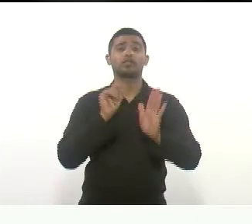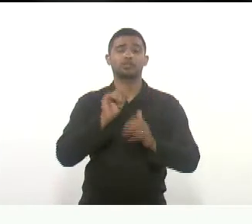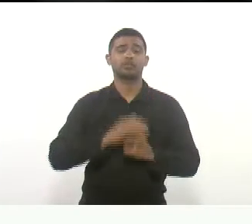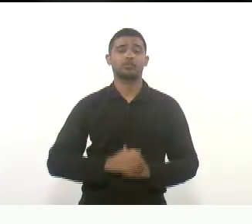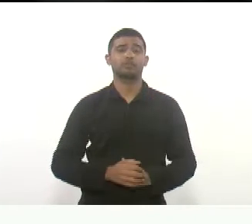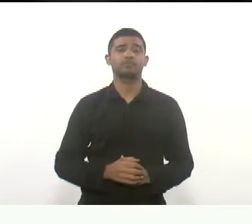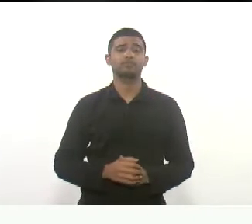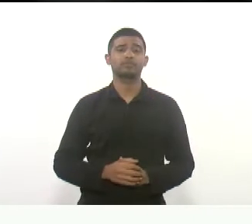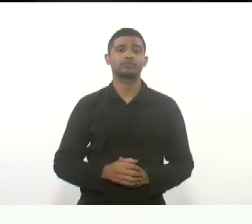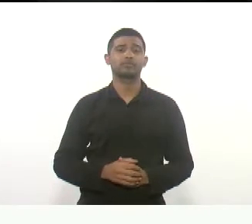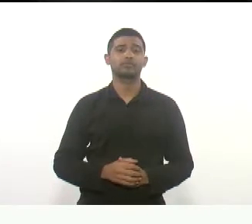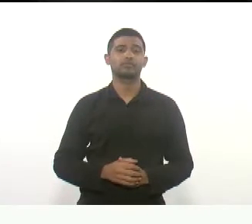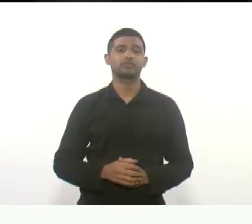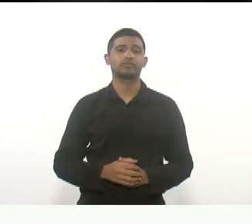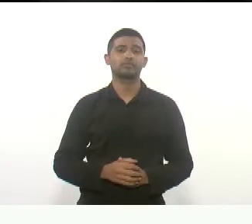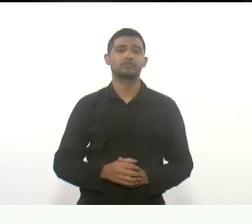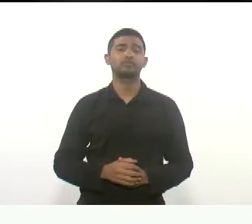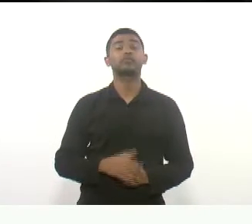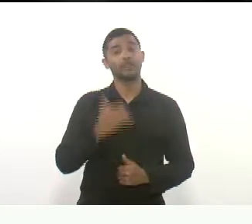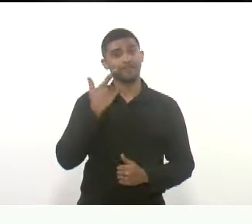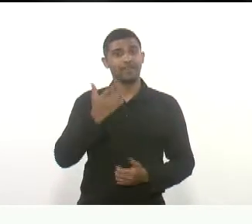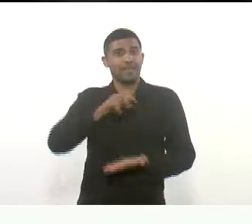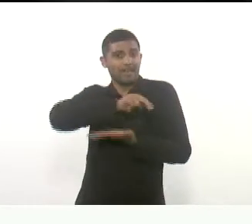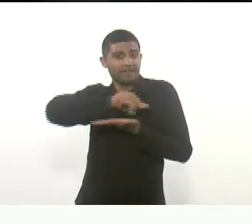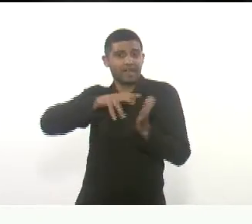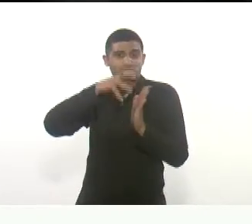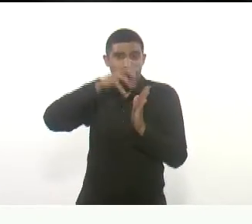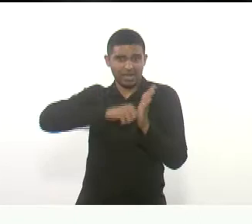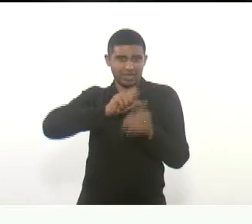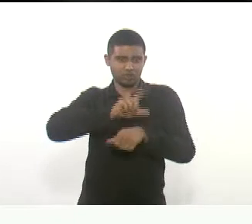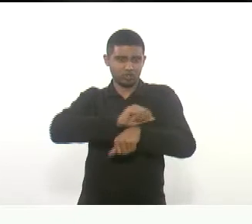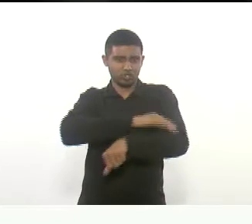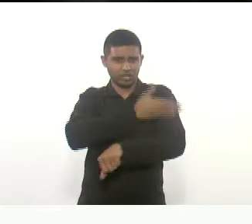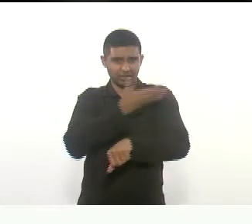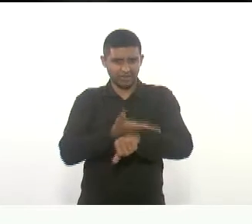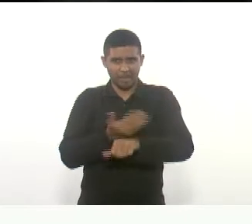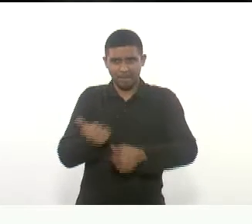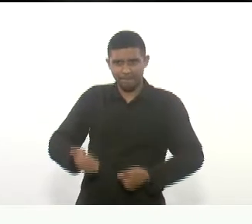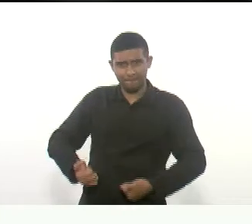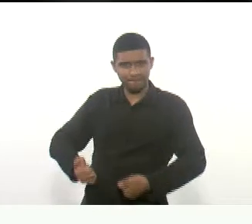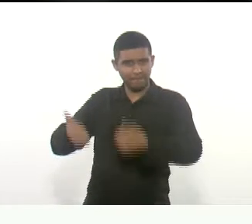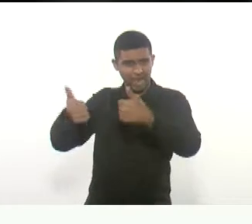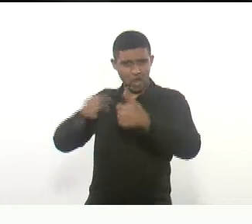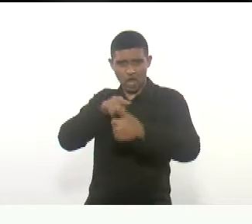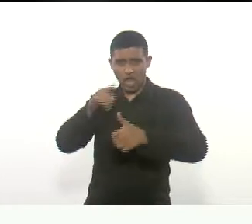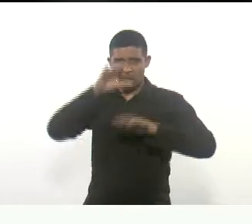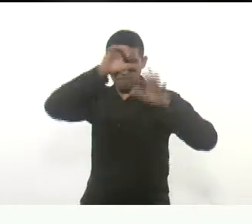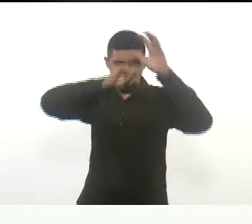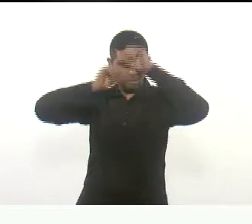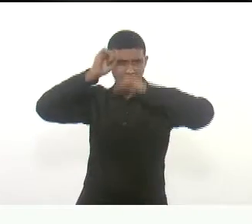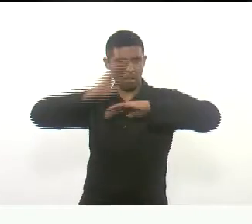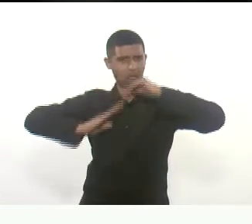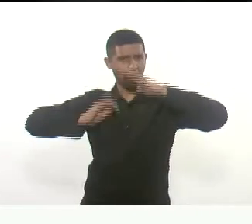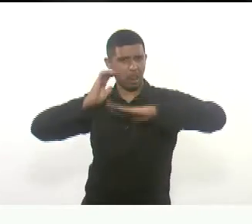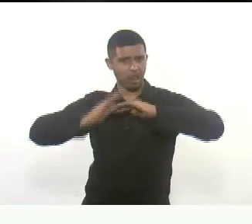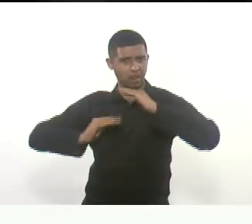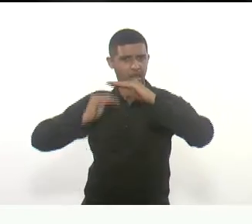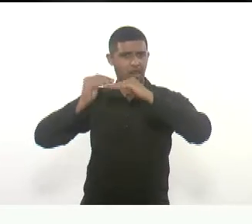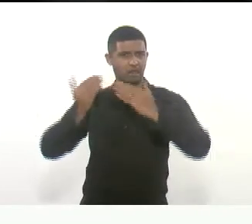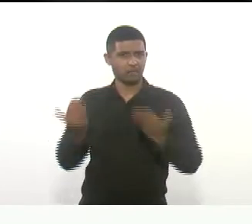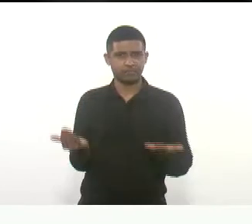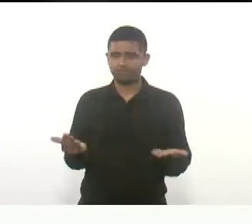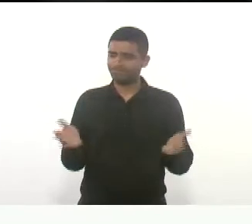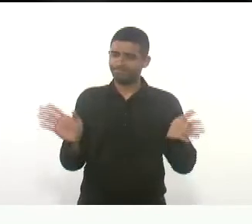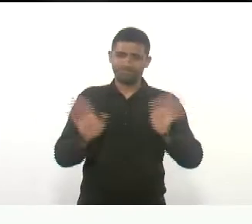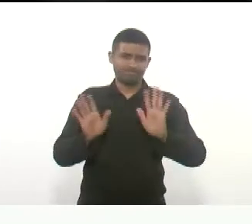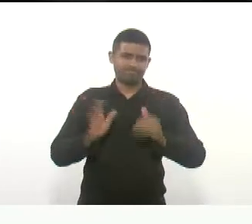não necessariamente ter mais matrículas em tempo integral resulta em melhores resultados de aprendizagem medidos aí,